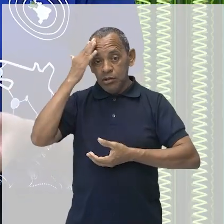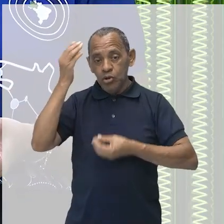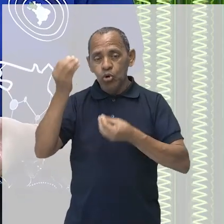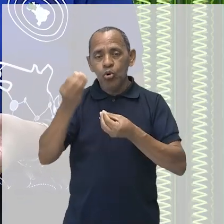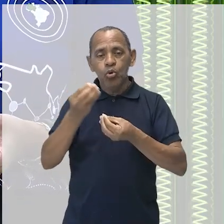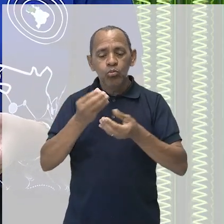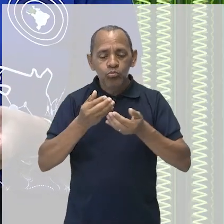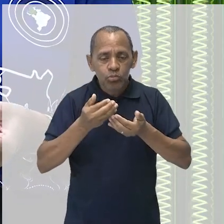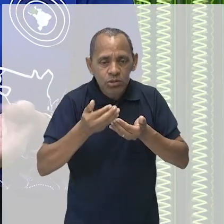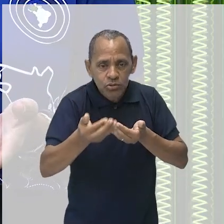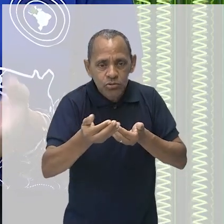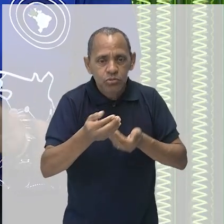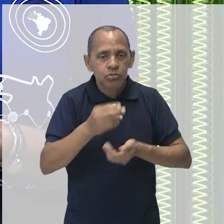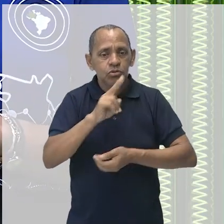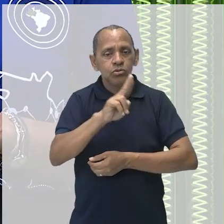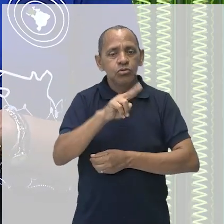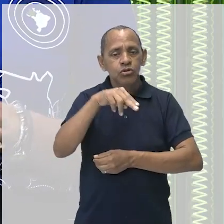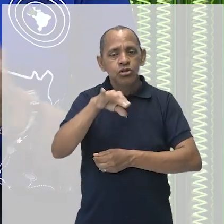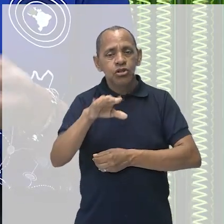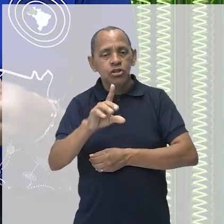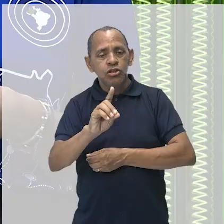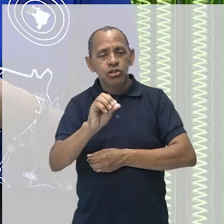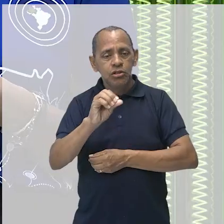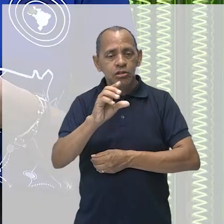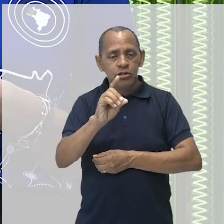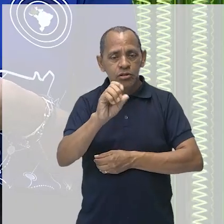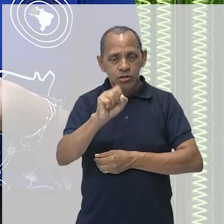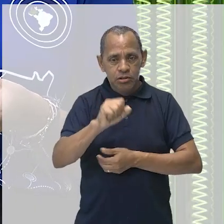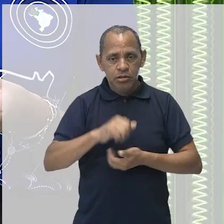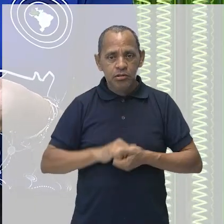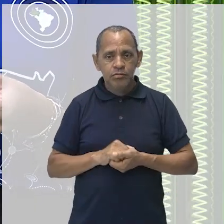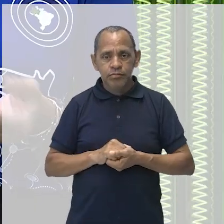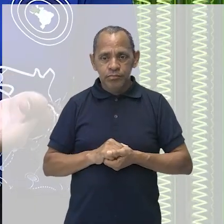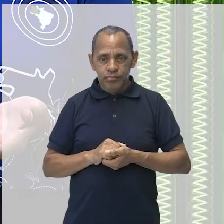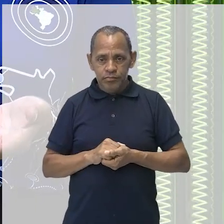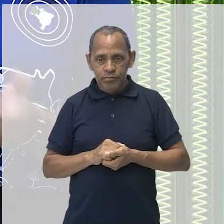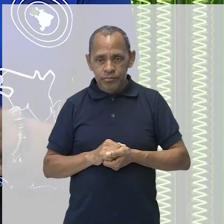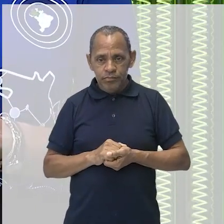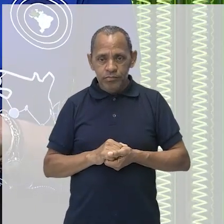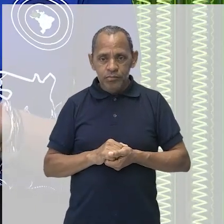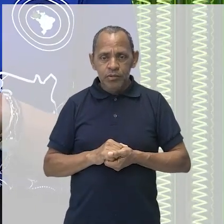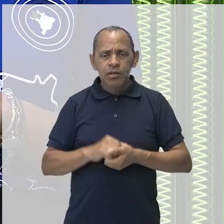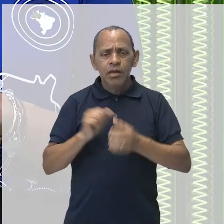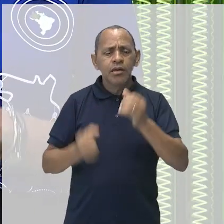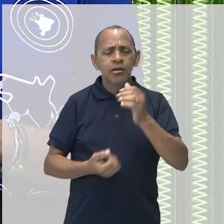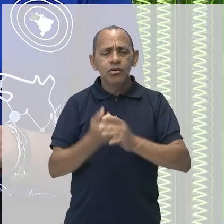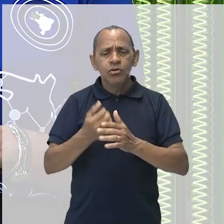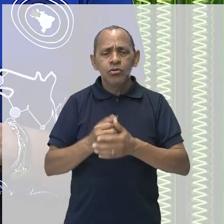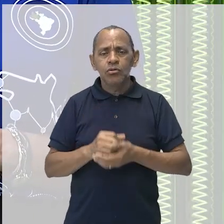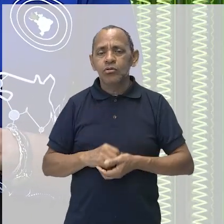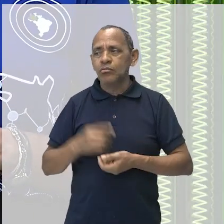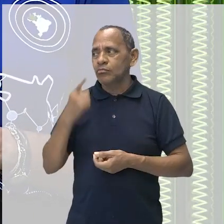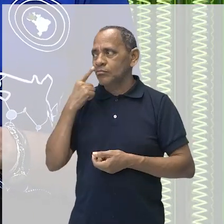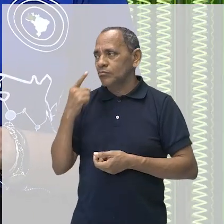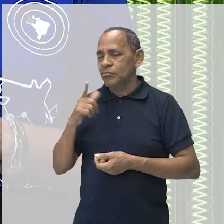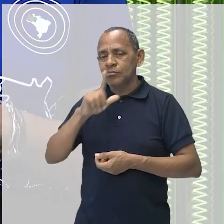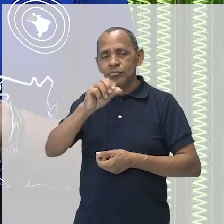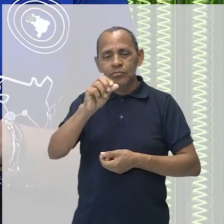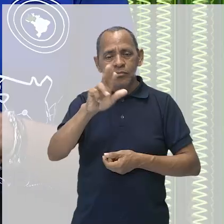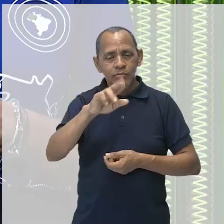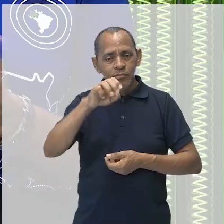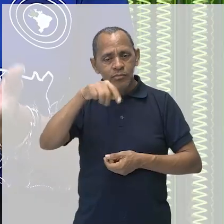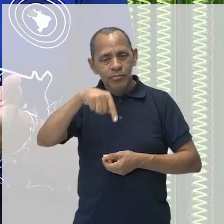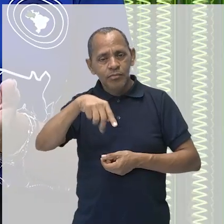essa unidade de medida? Bom, quem obteve, quem criou e quem cunhou esse termo foi Lorenzo Romano